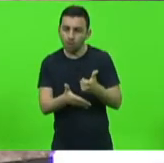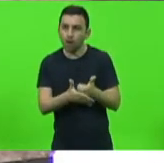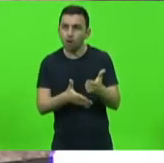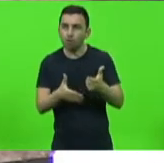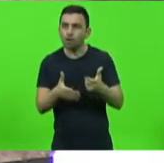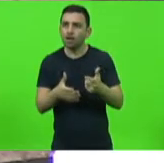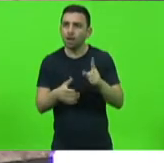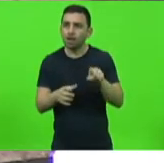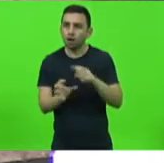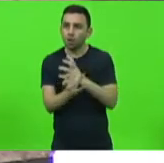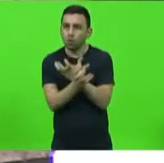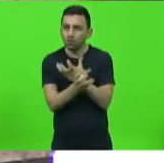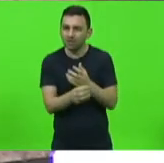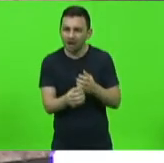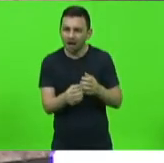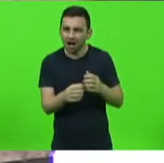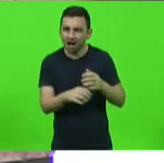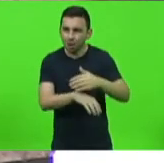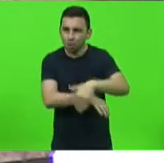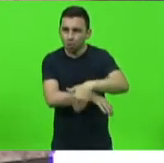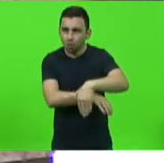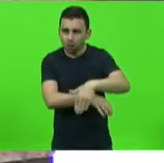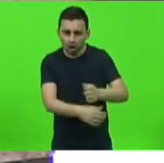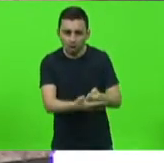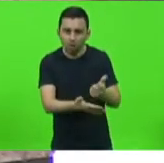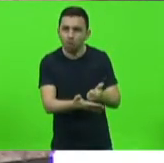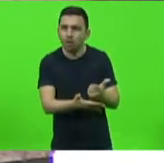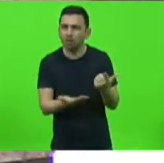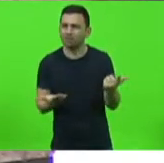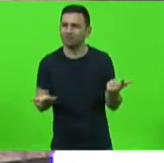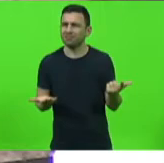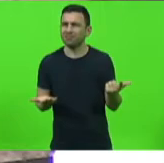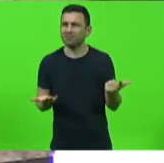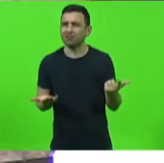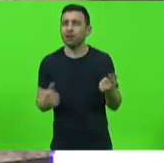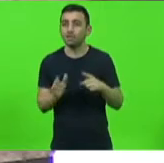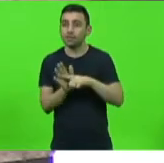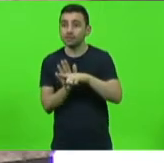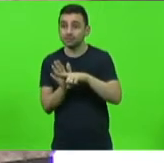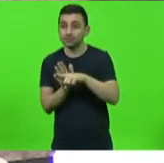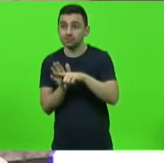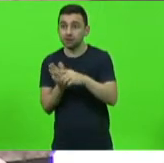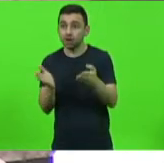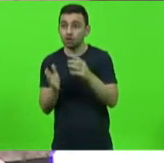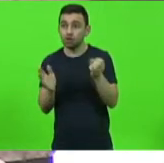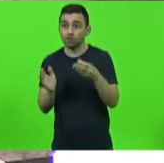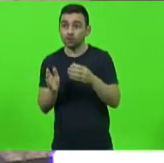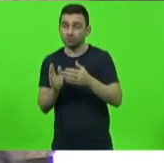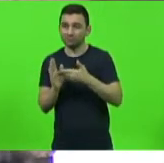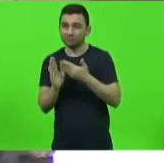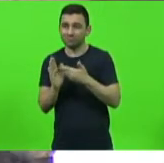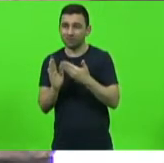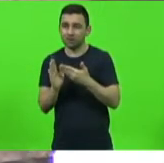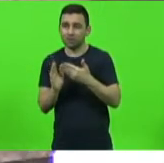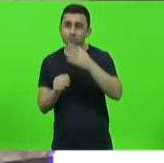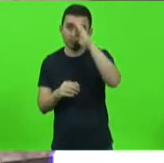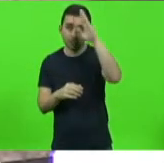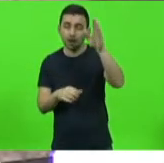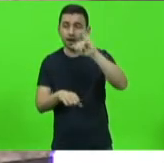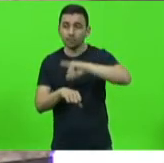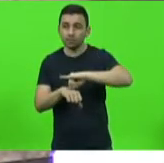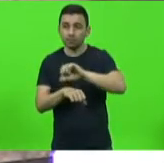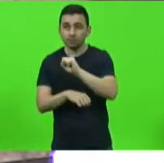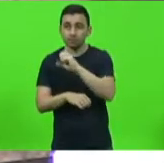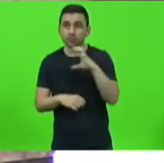Osso na rua. Recentemente, saiu uma pesquisa mostrando que a miséria nas principais capitais